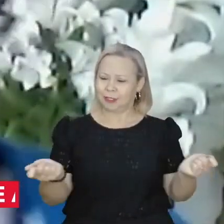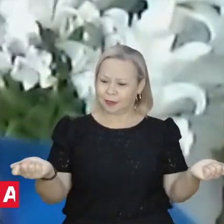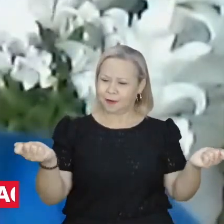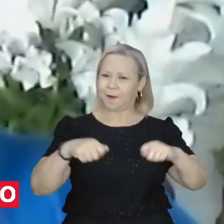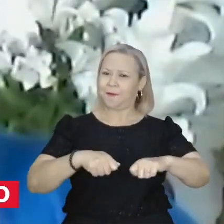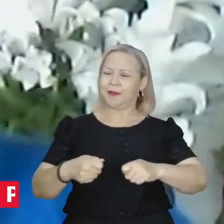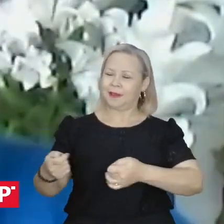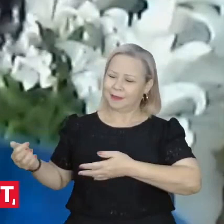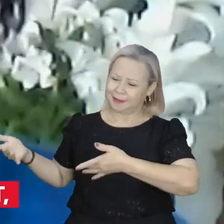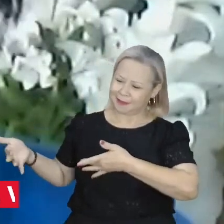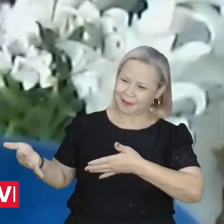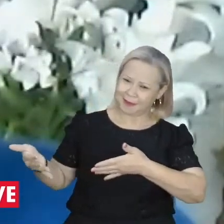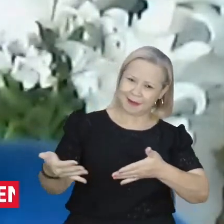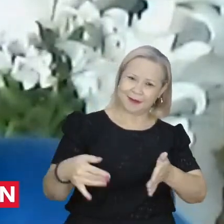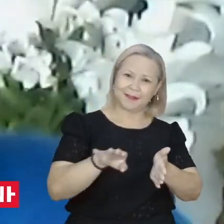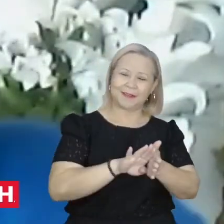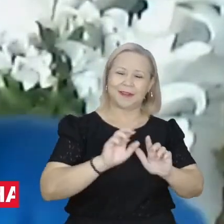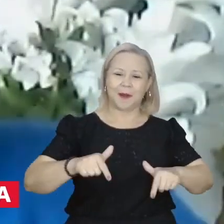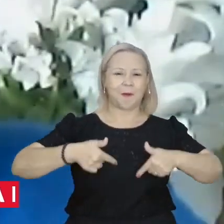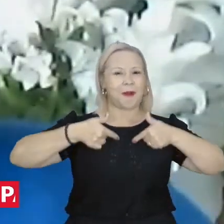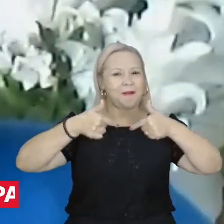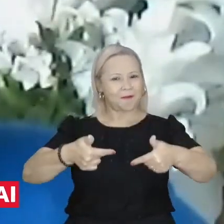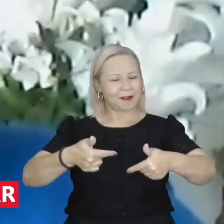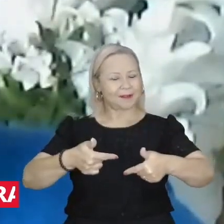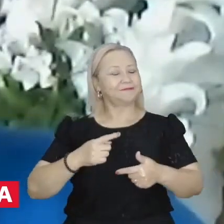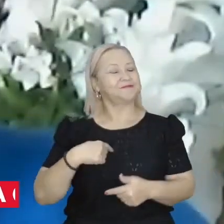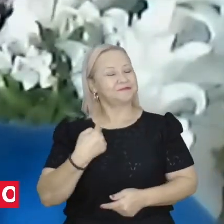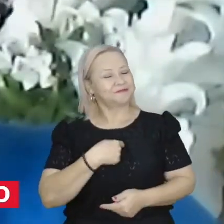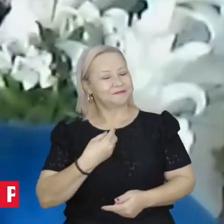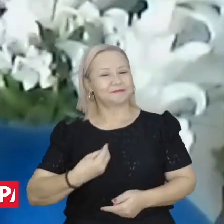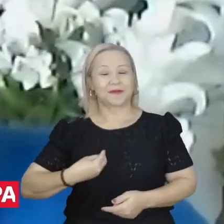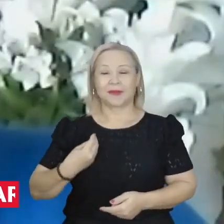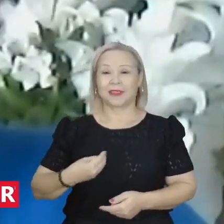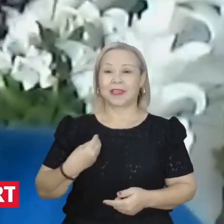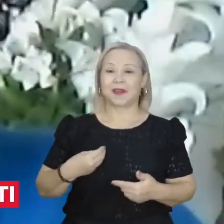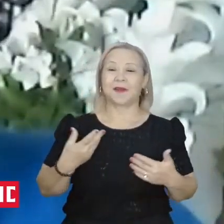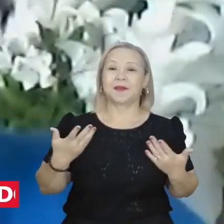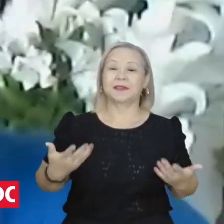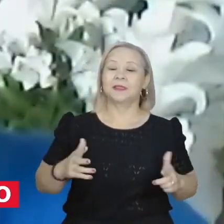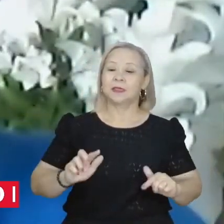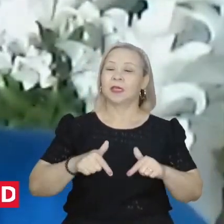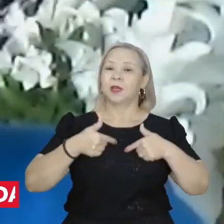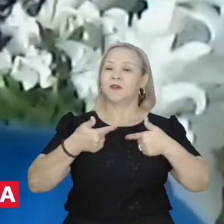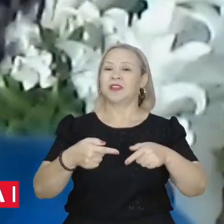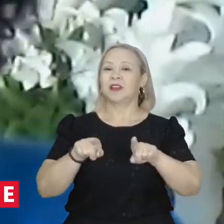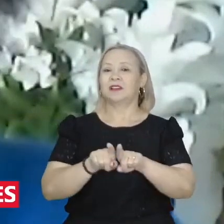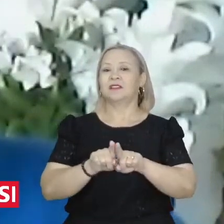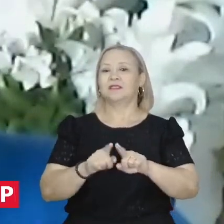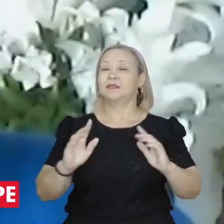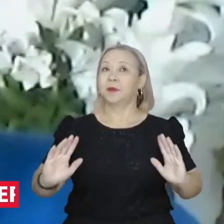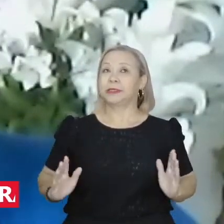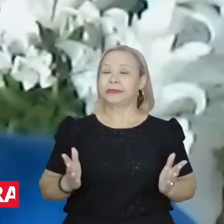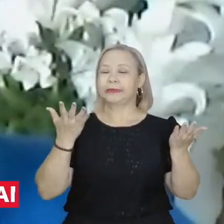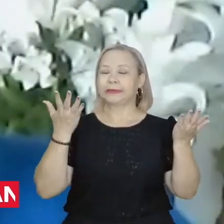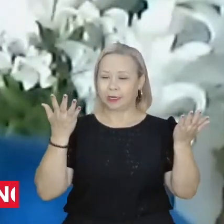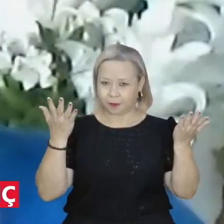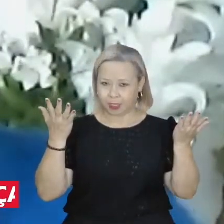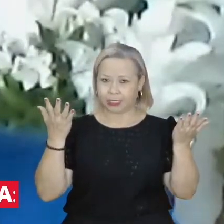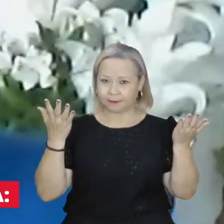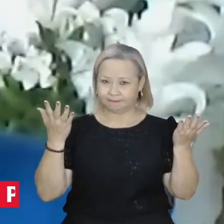seja nas Assembleias Legislativas, esse momento é fundamental. E nós estamos tendo também